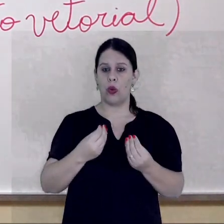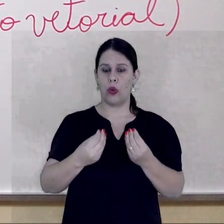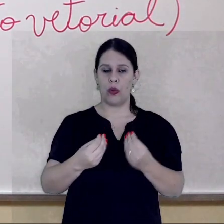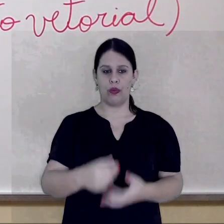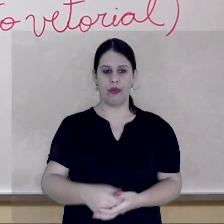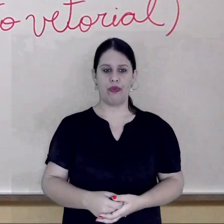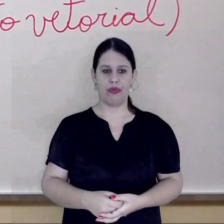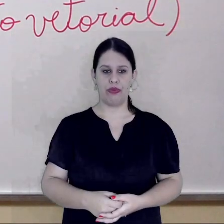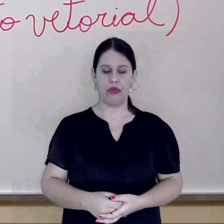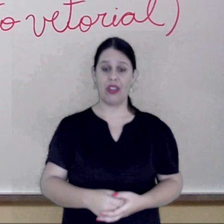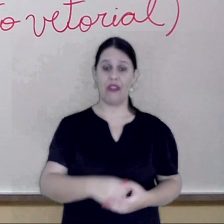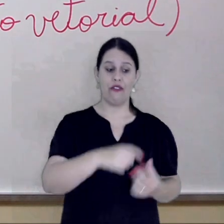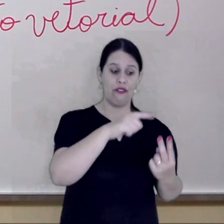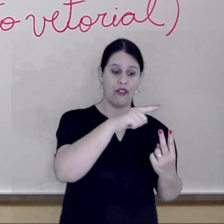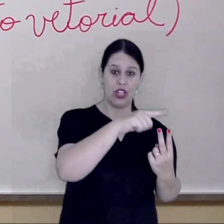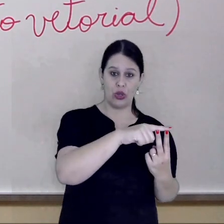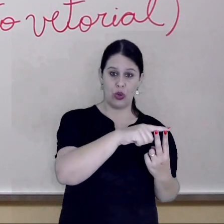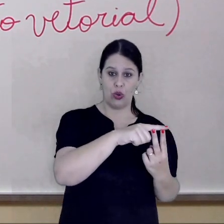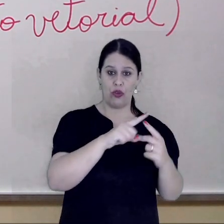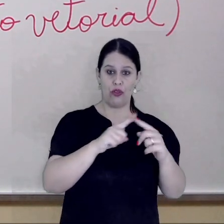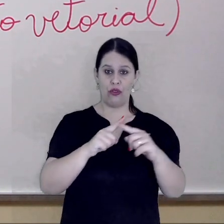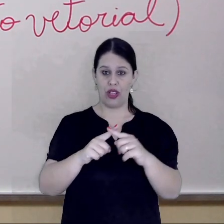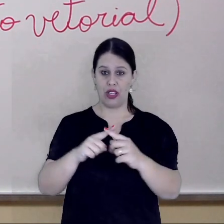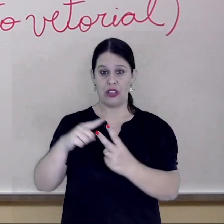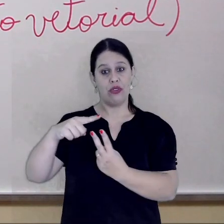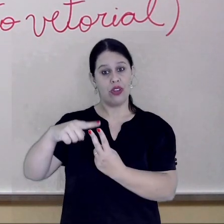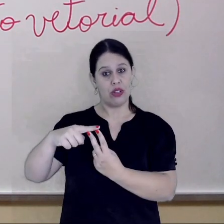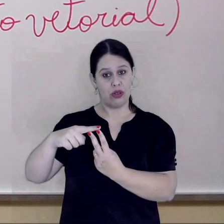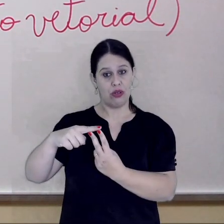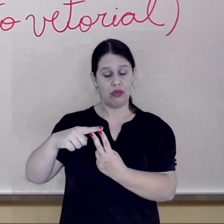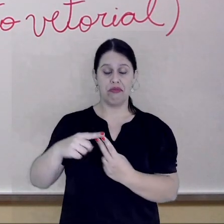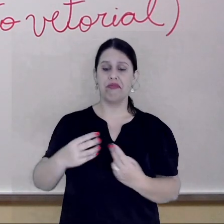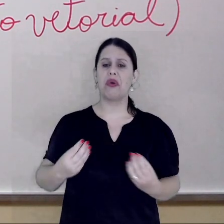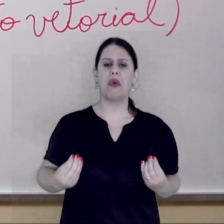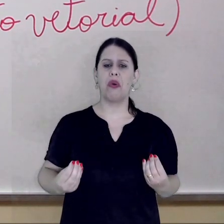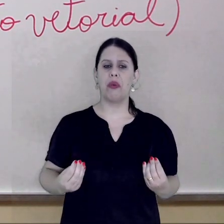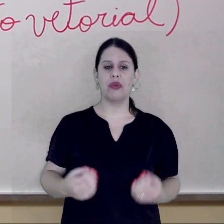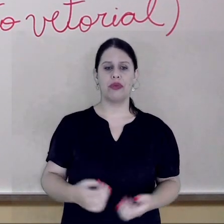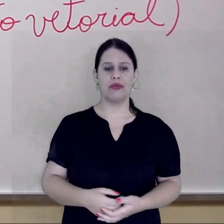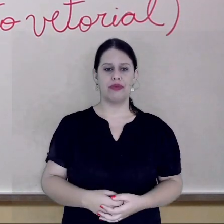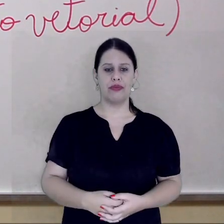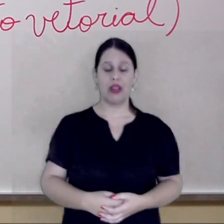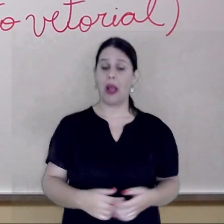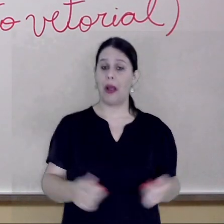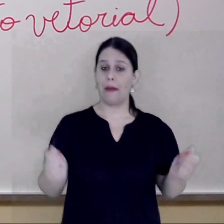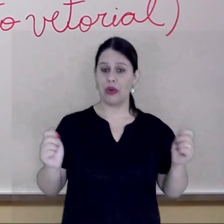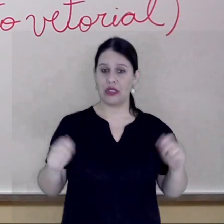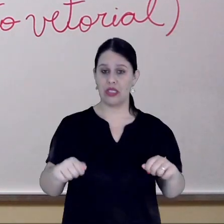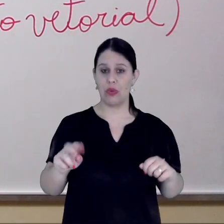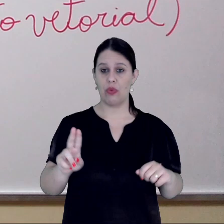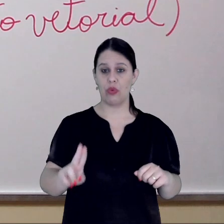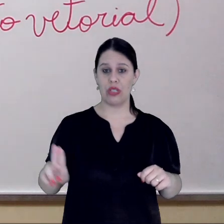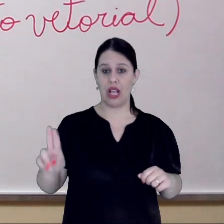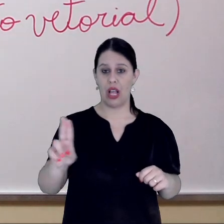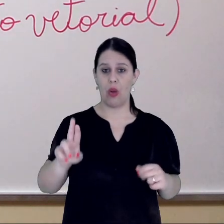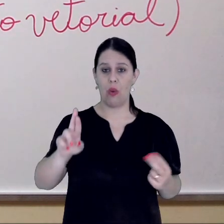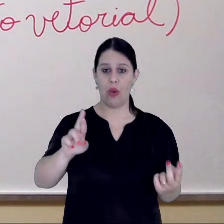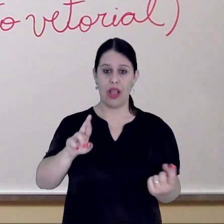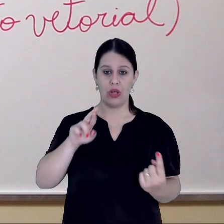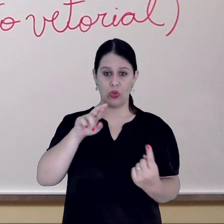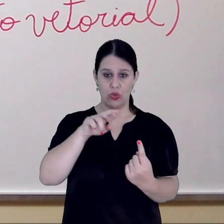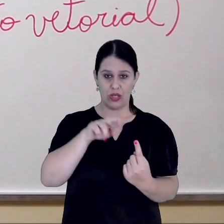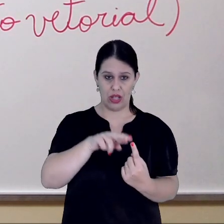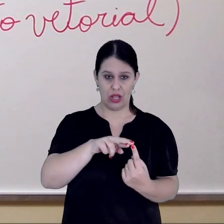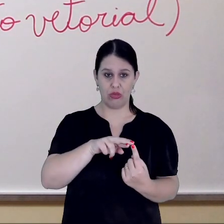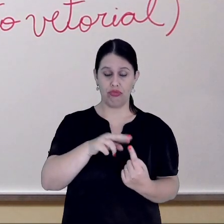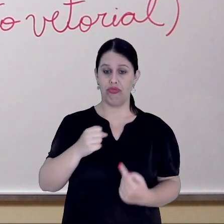vetor por vetor. E ao multiplicarmos vetor por vetor, nós podemos ter como resultado